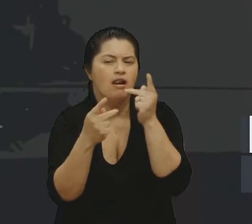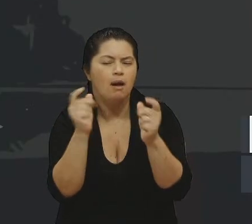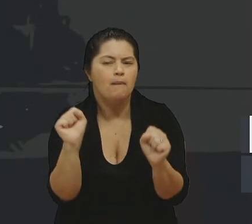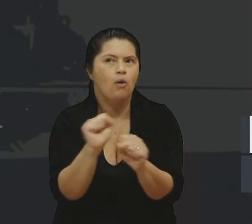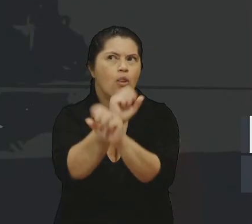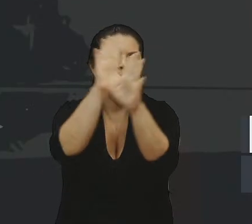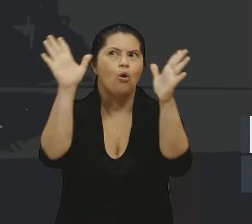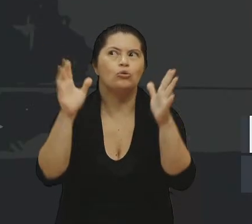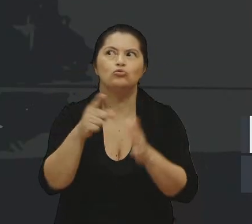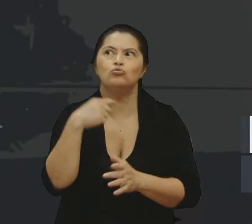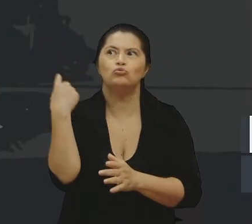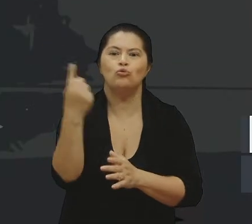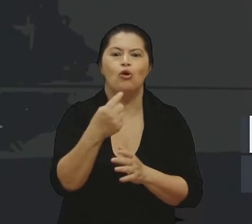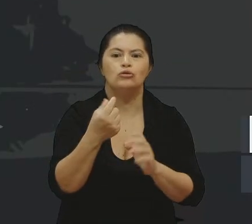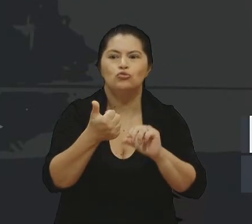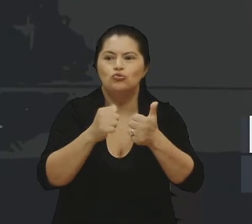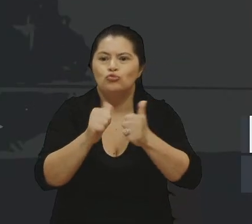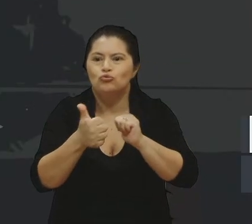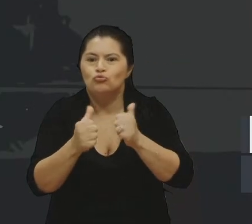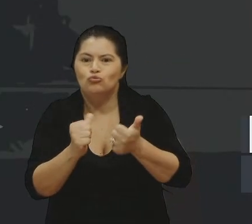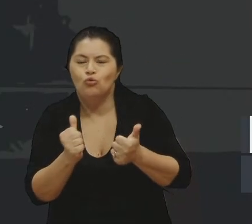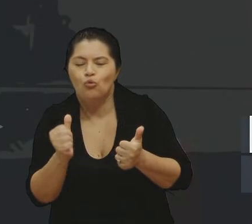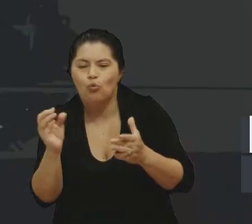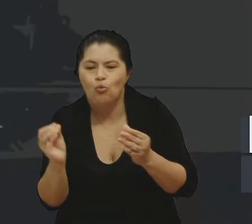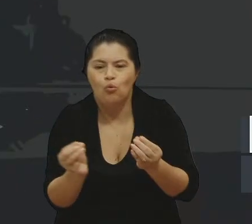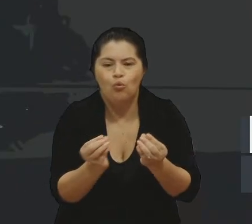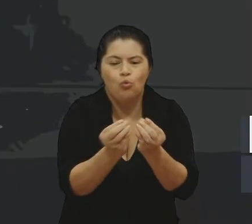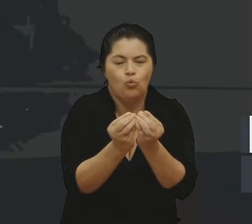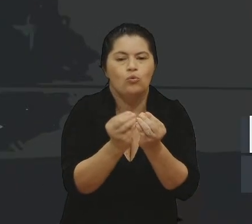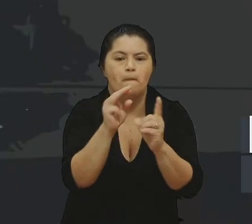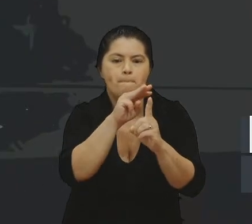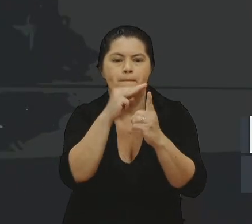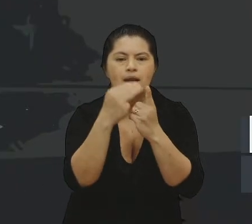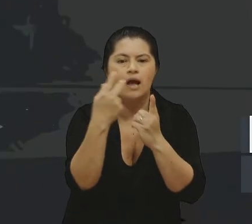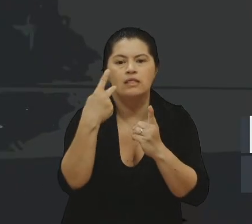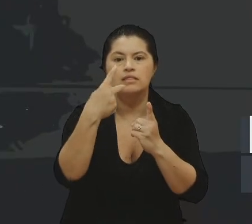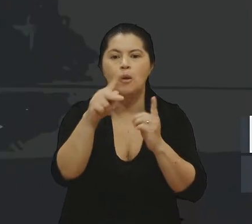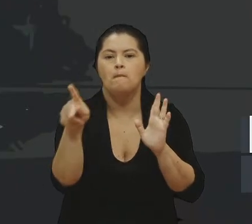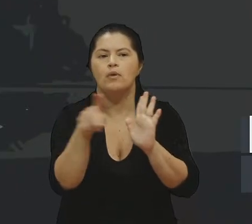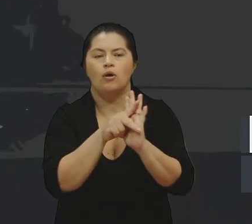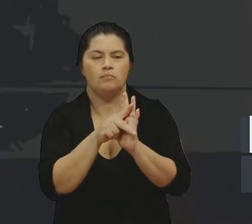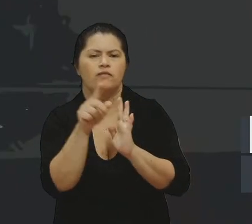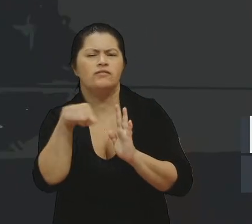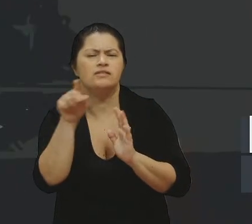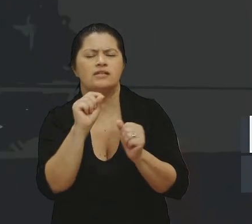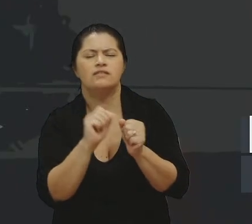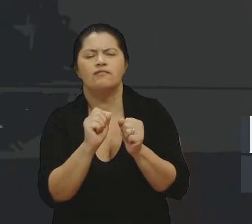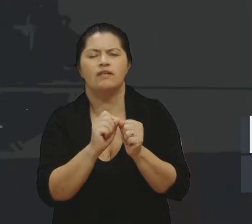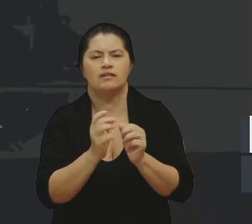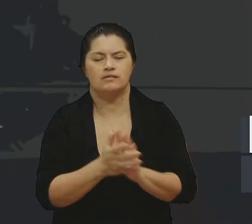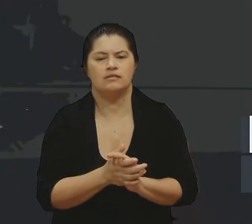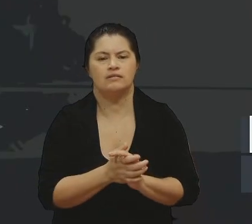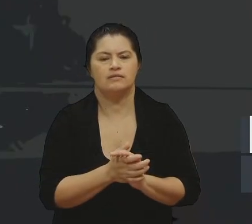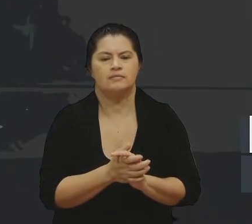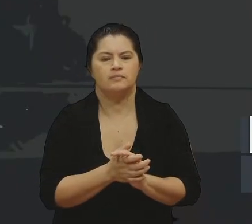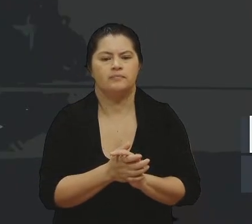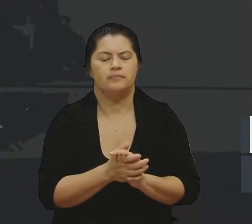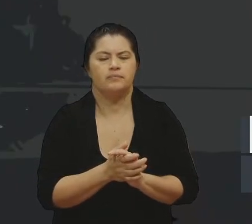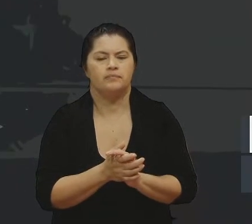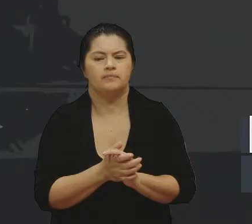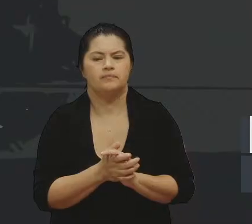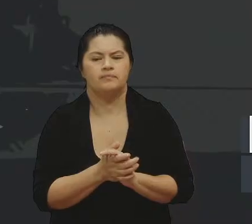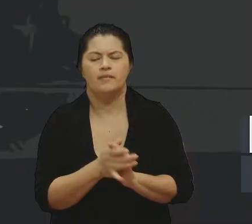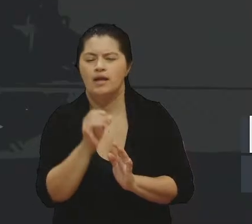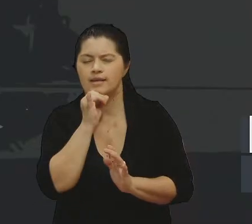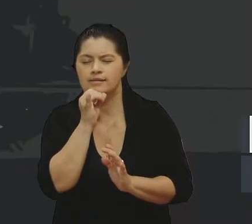esse jogo no seu mercado. Porque talvez se eu pedir aqui para alguns o que vocês fazem, talvez eu vou pegar o exemplo do